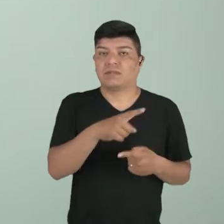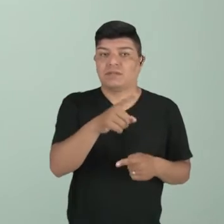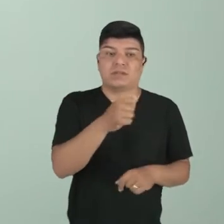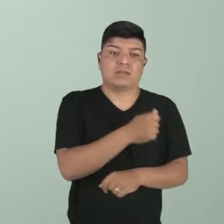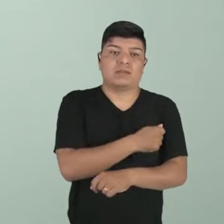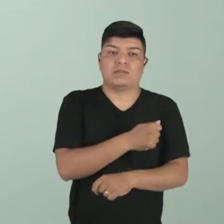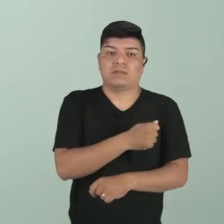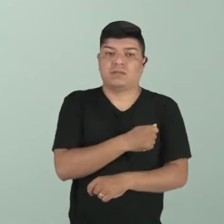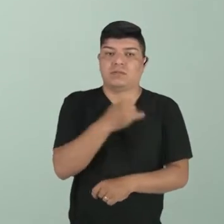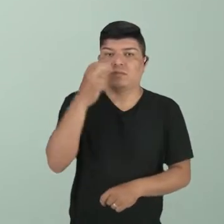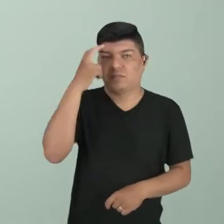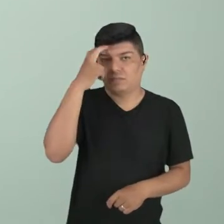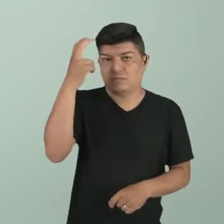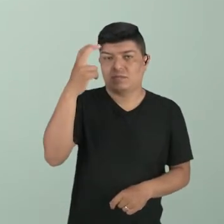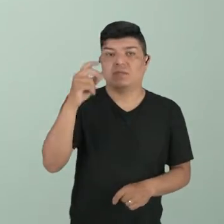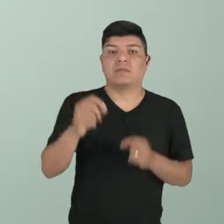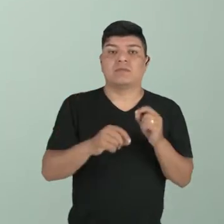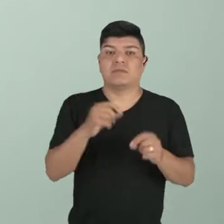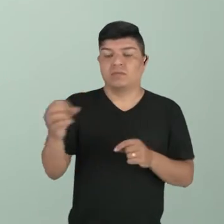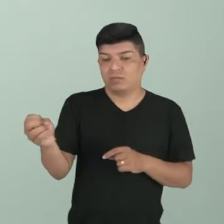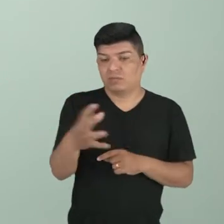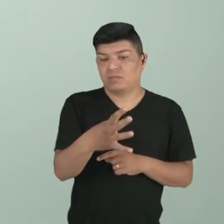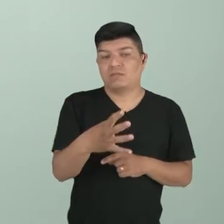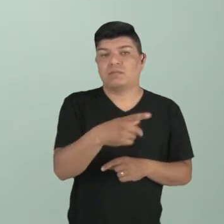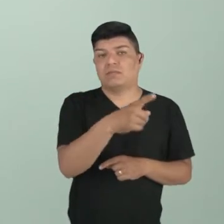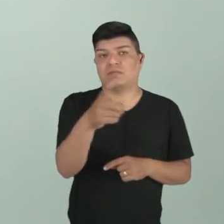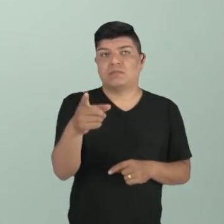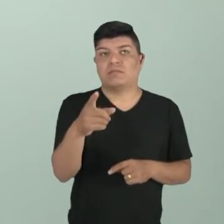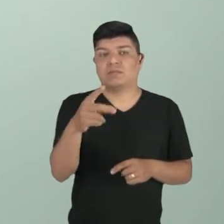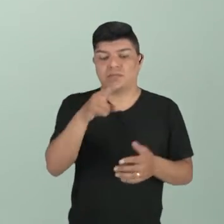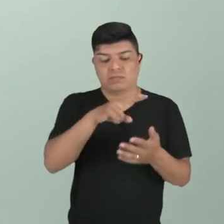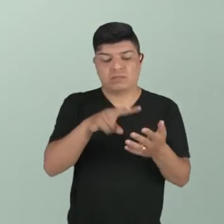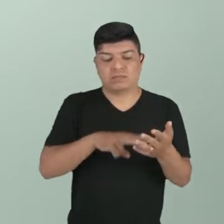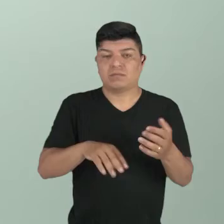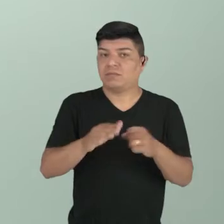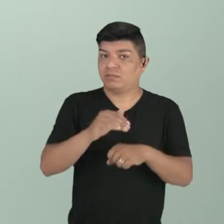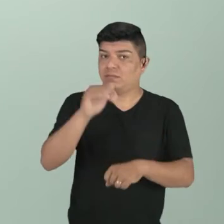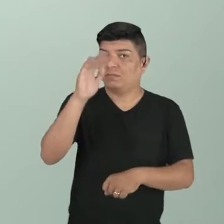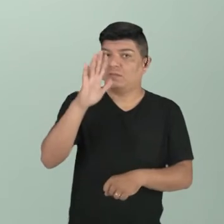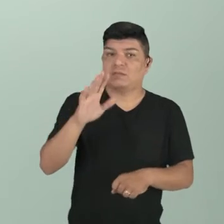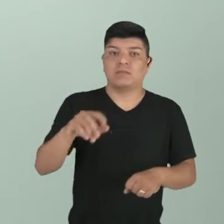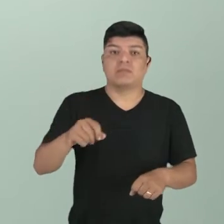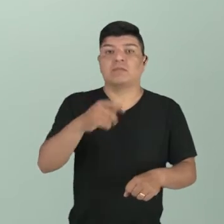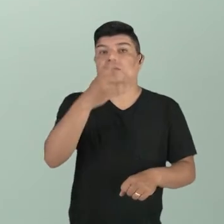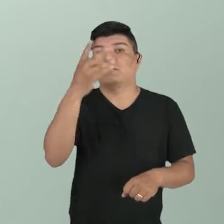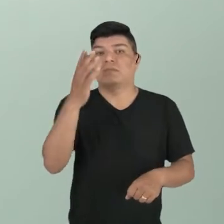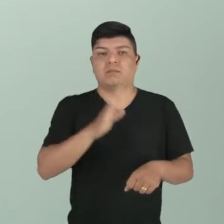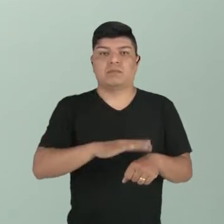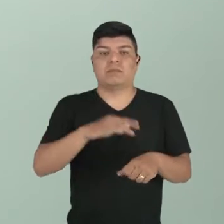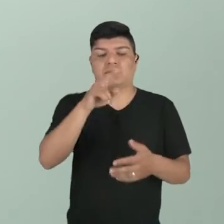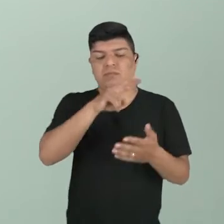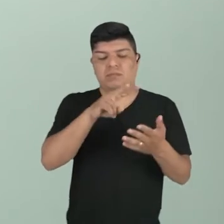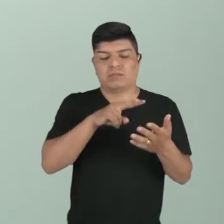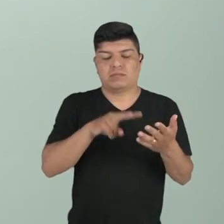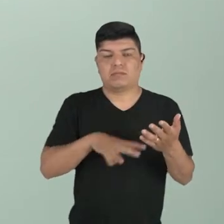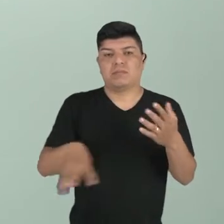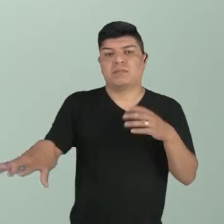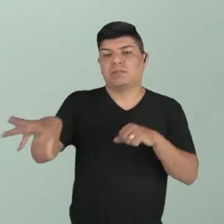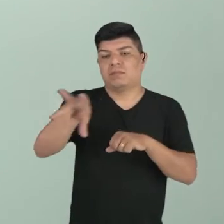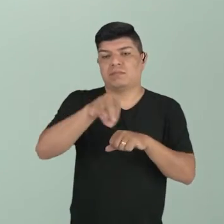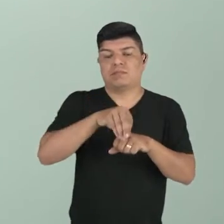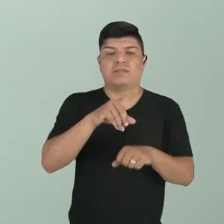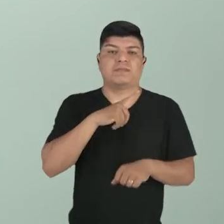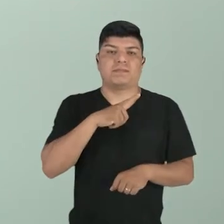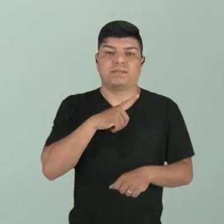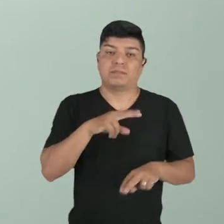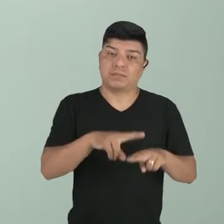aluno competente, atualizado, você vai passar a ler mais. Quanto mais se lê, mais conhecimento se